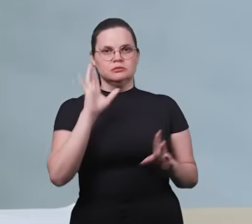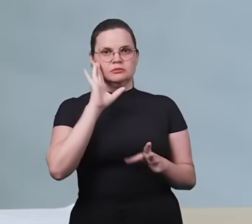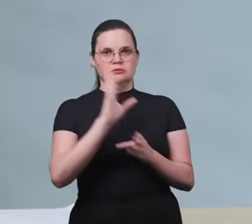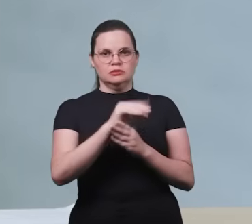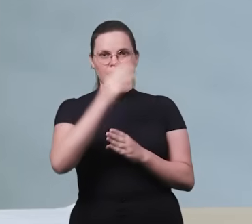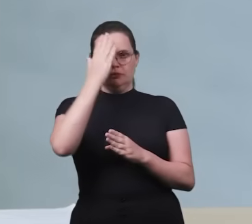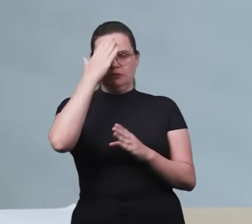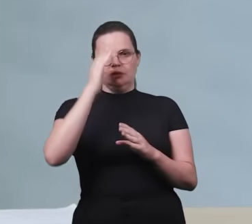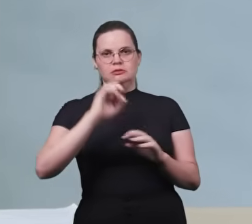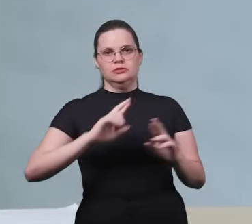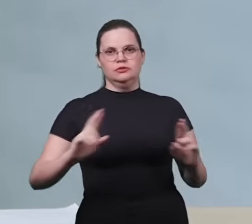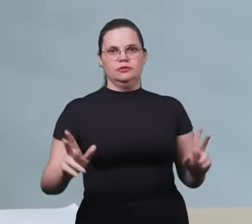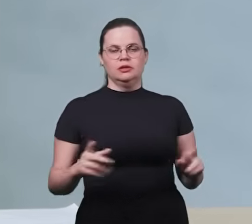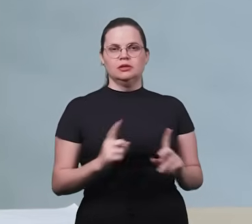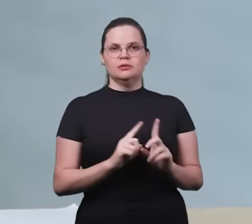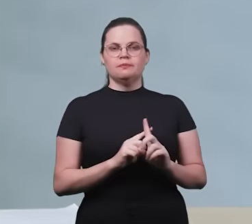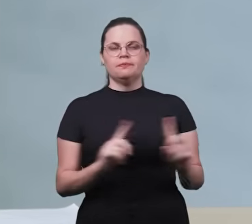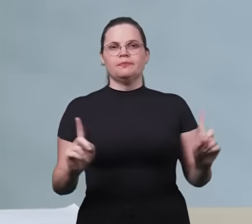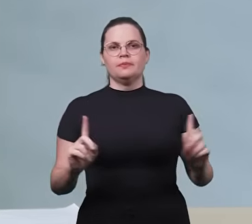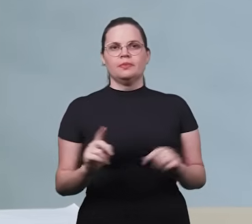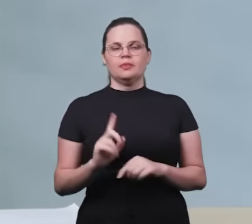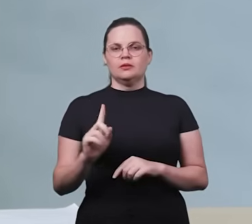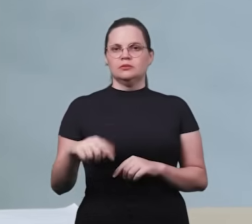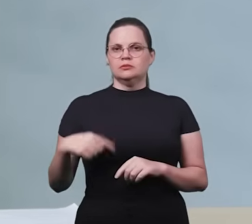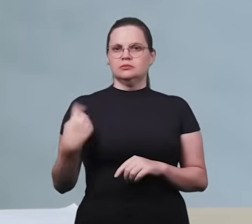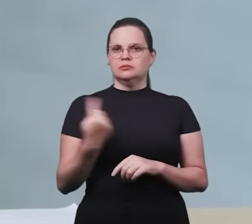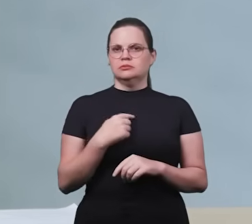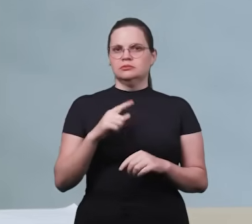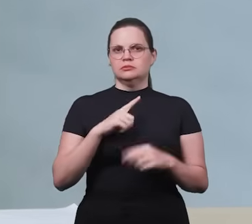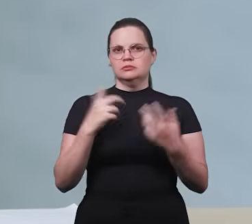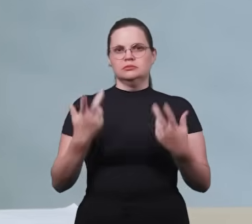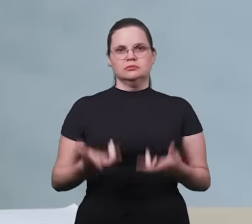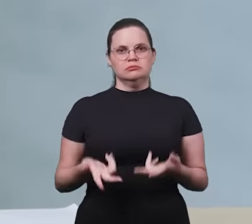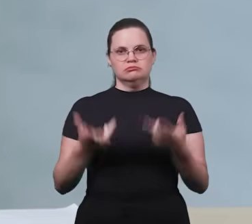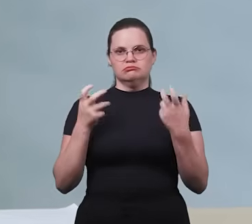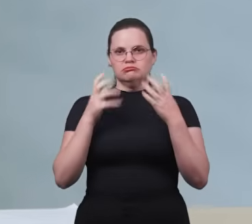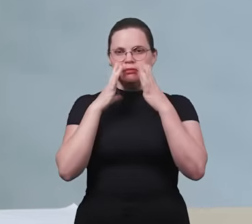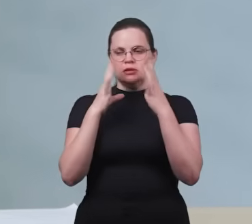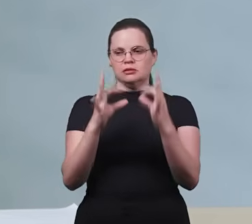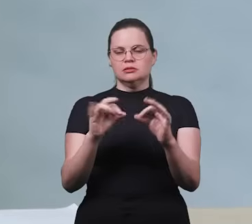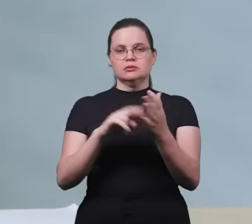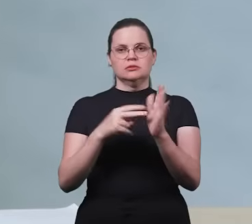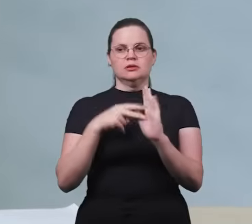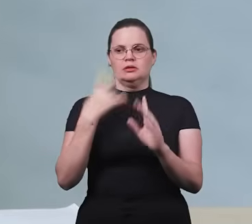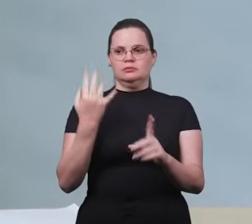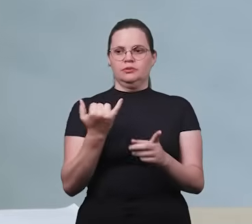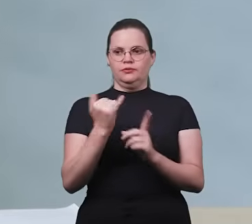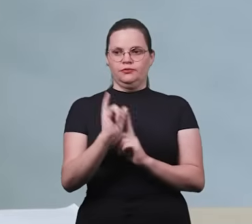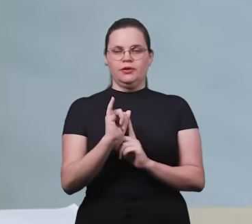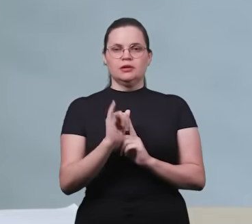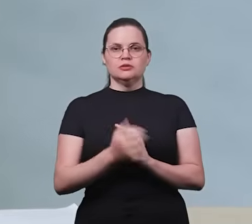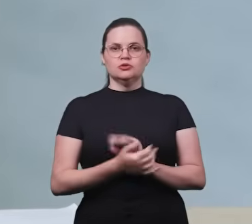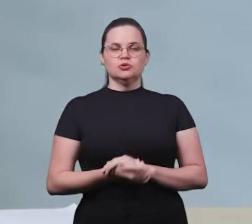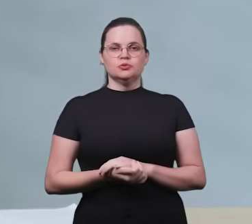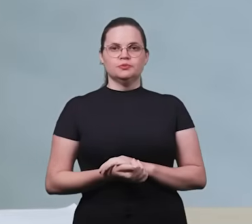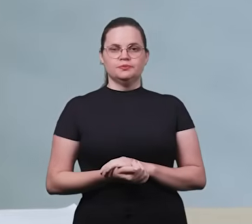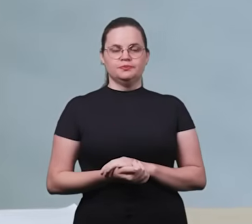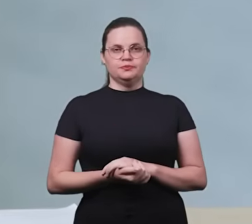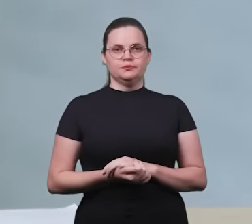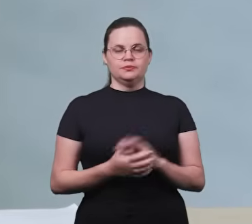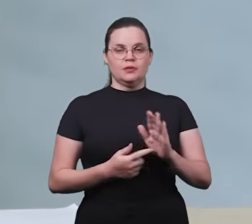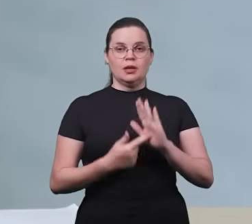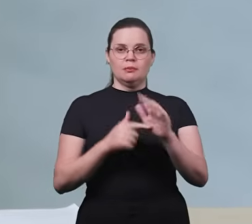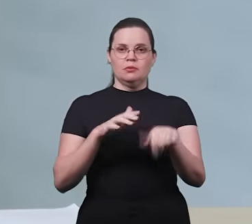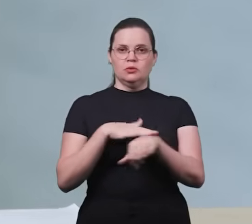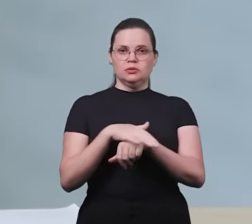entendimento diferente de amor. Mas o que nos chama mais a atenção é o aspecto profético que está em torno